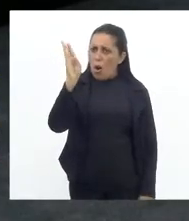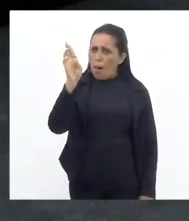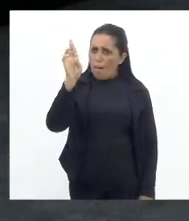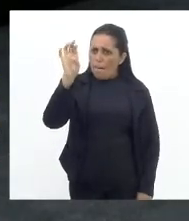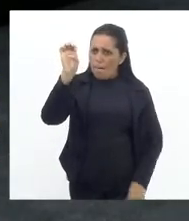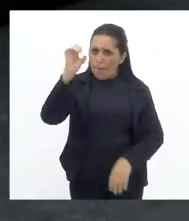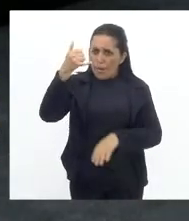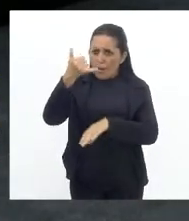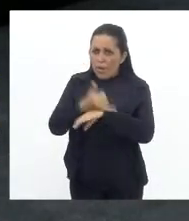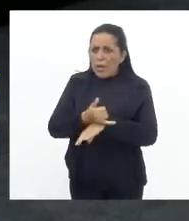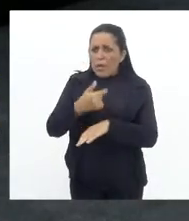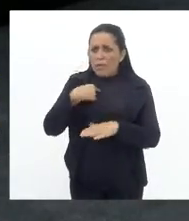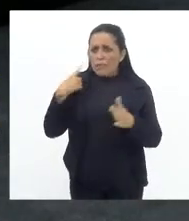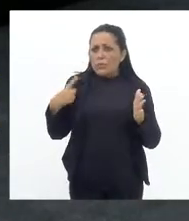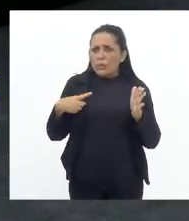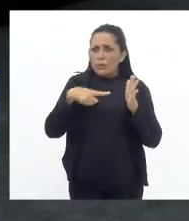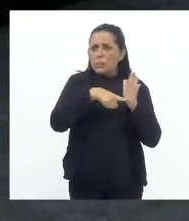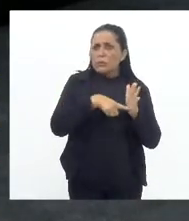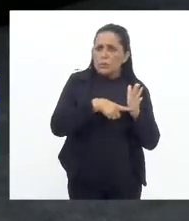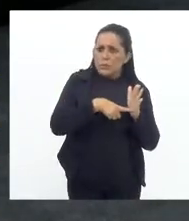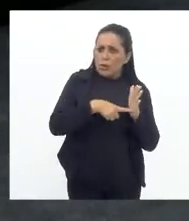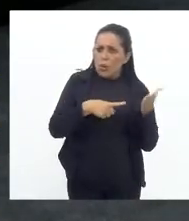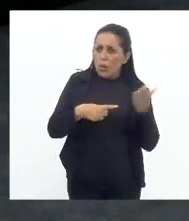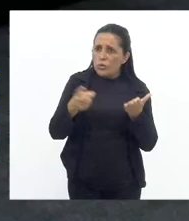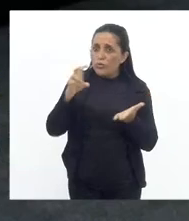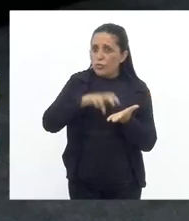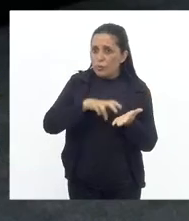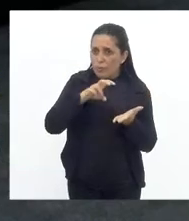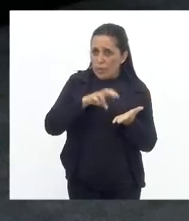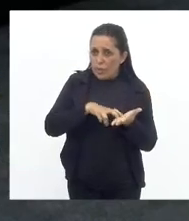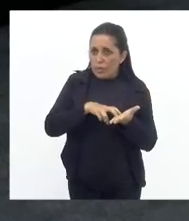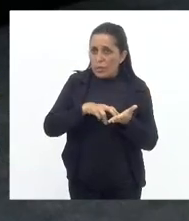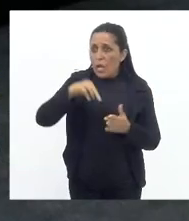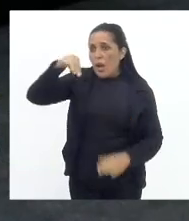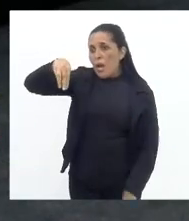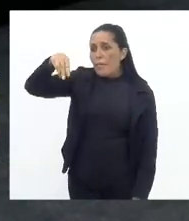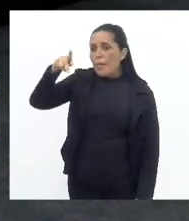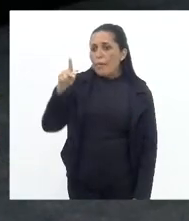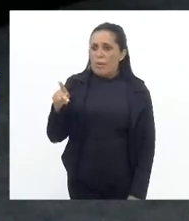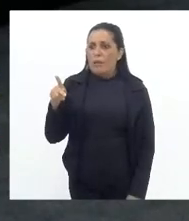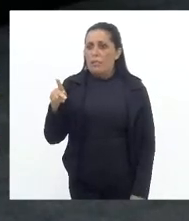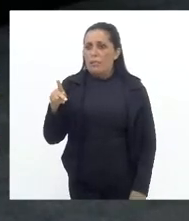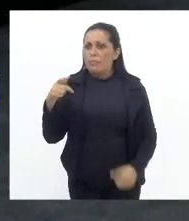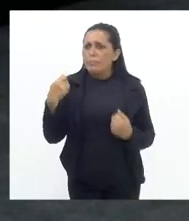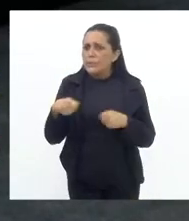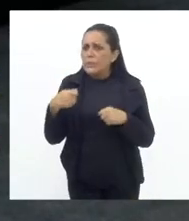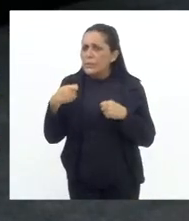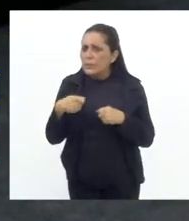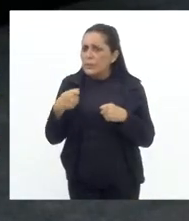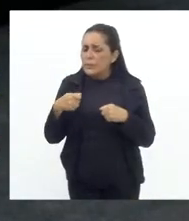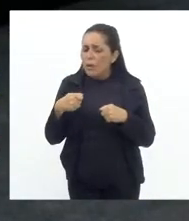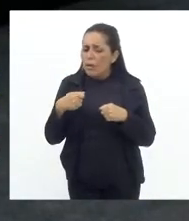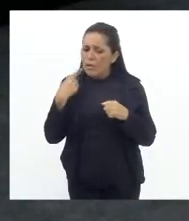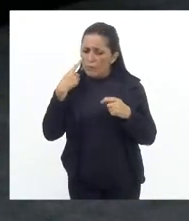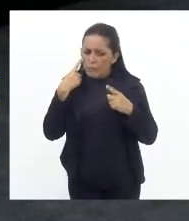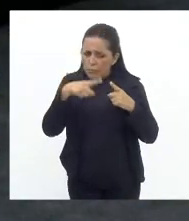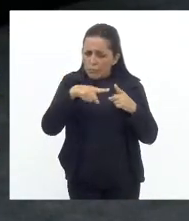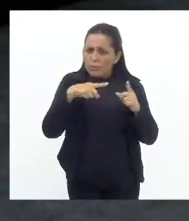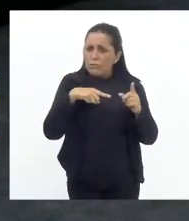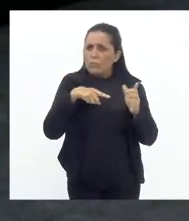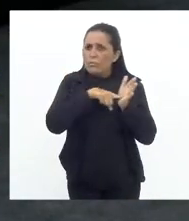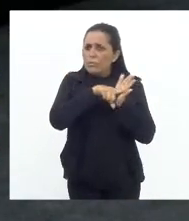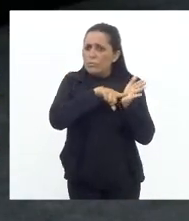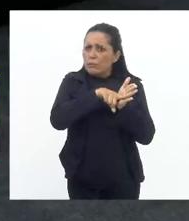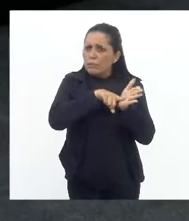denúncia recente Mandei hoje de manhã para o MP pedindo para apurar com Rigor de lei